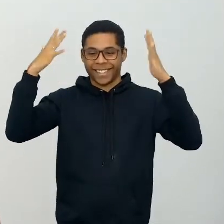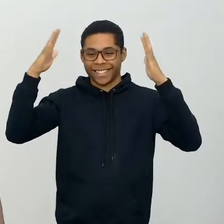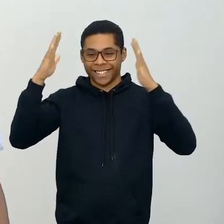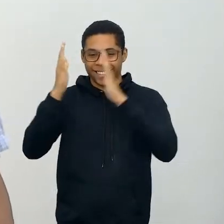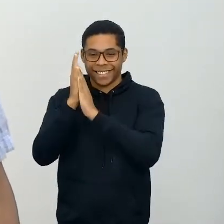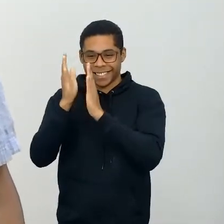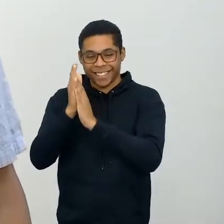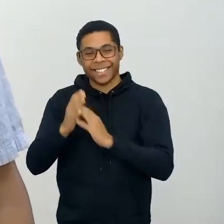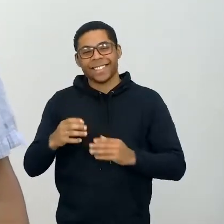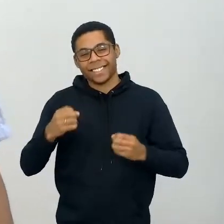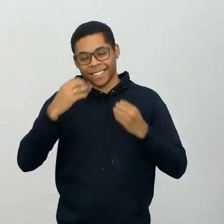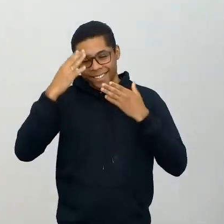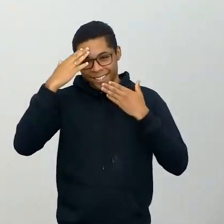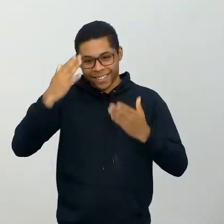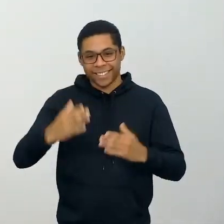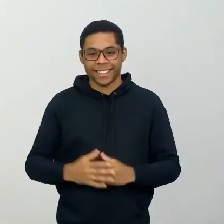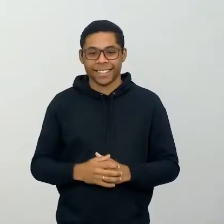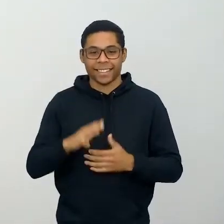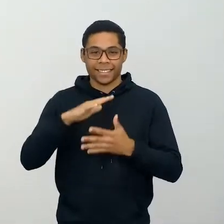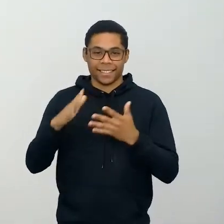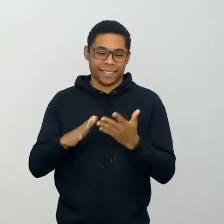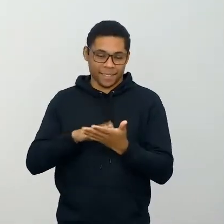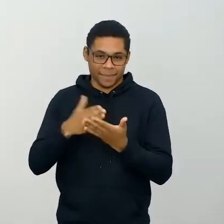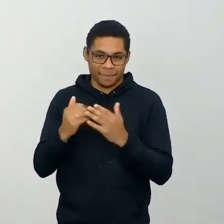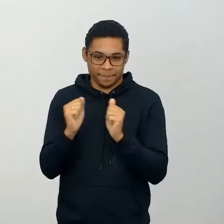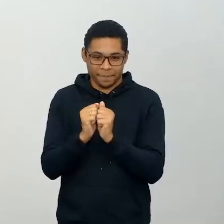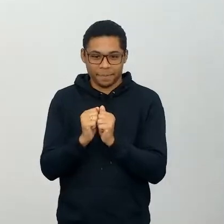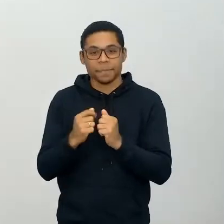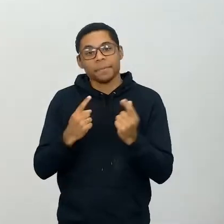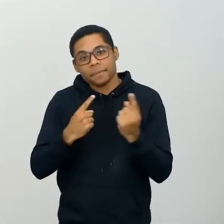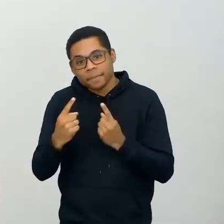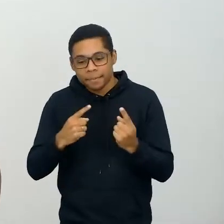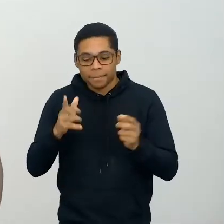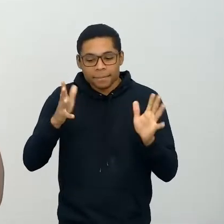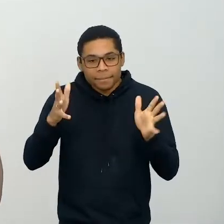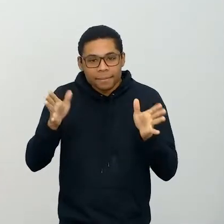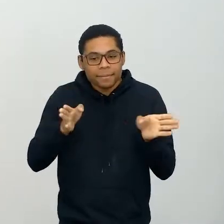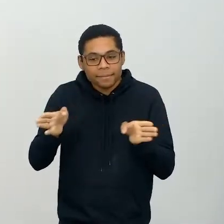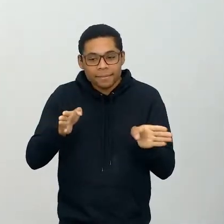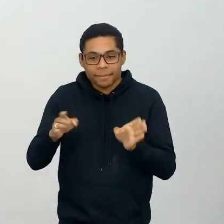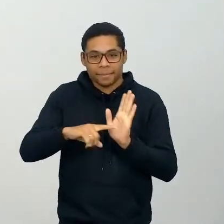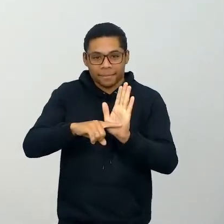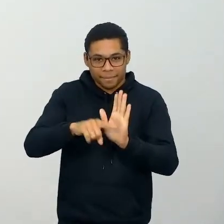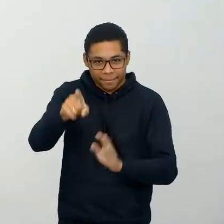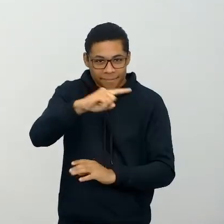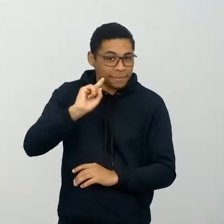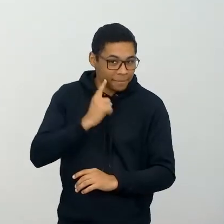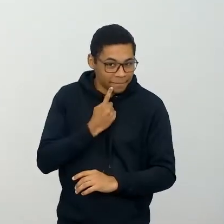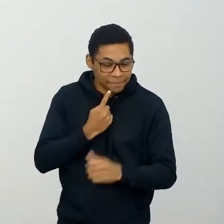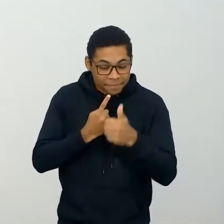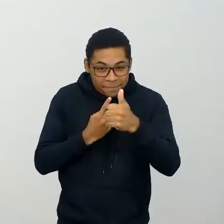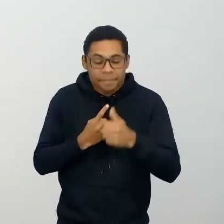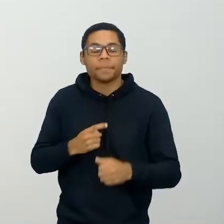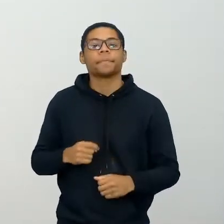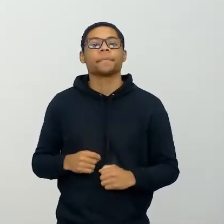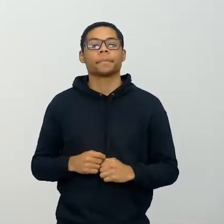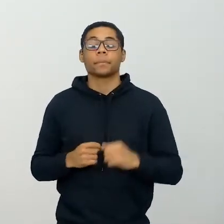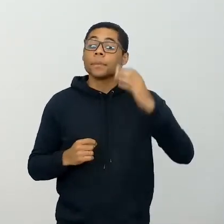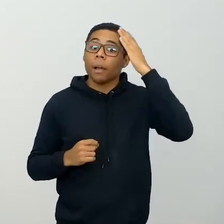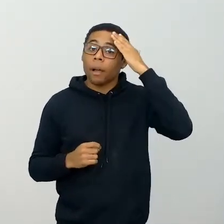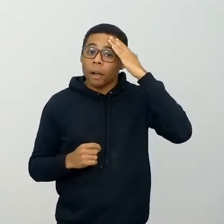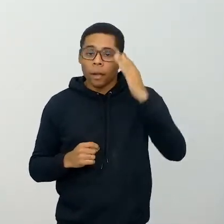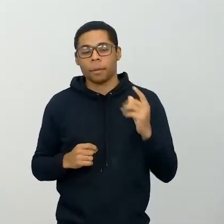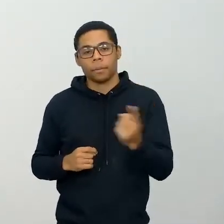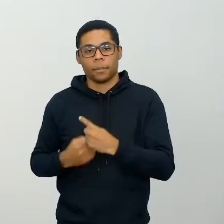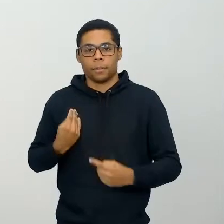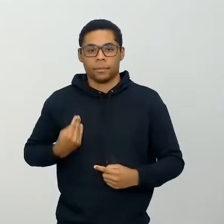muito bem, seja bem-vindo aí ao nosso Libras, que vai ajudar a gente a conversar hoje com você. Bom, retomando aí, você sabe que a gente já